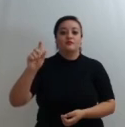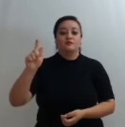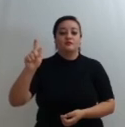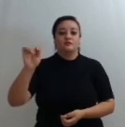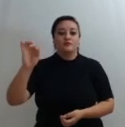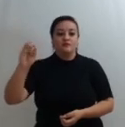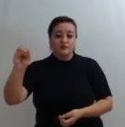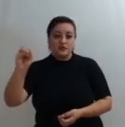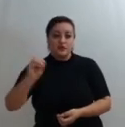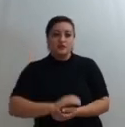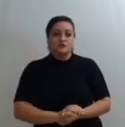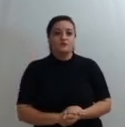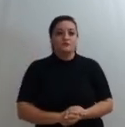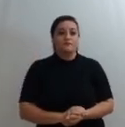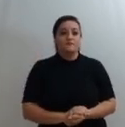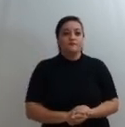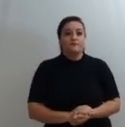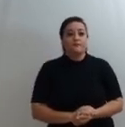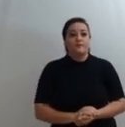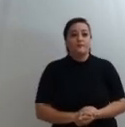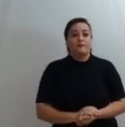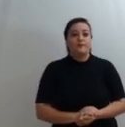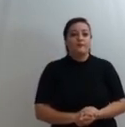ele traduz